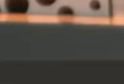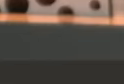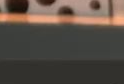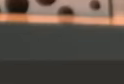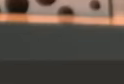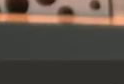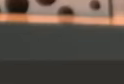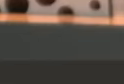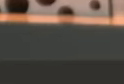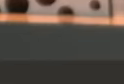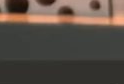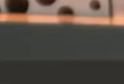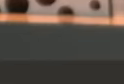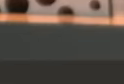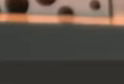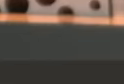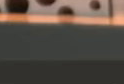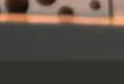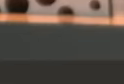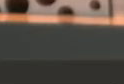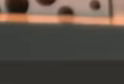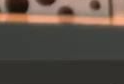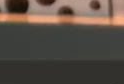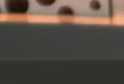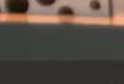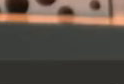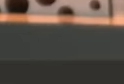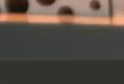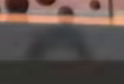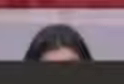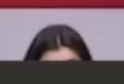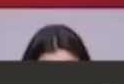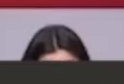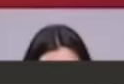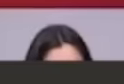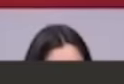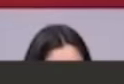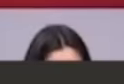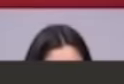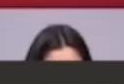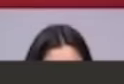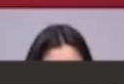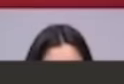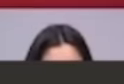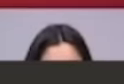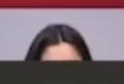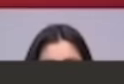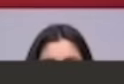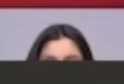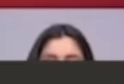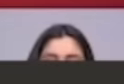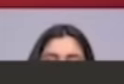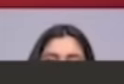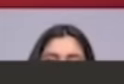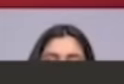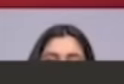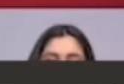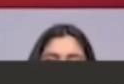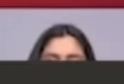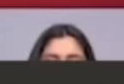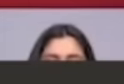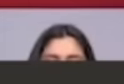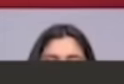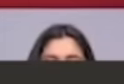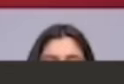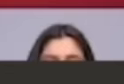havia e tentativa de golpe vamos acompanhar de novo não houve eh eh de